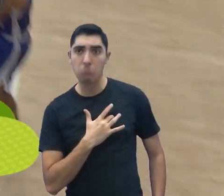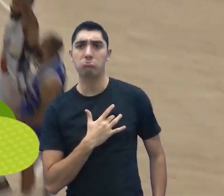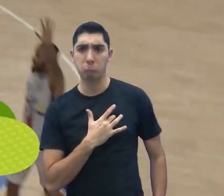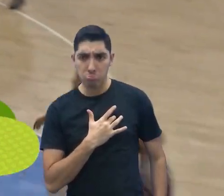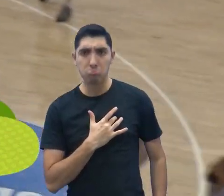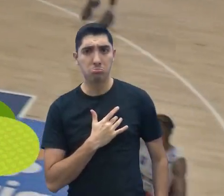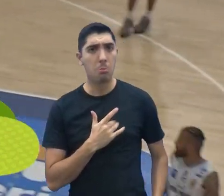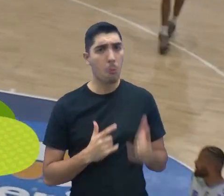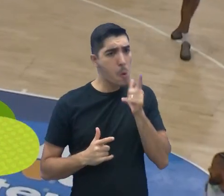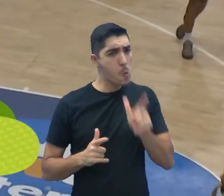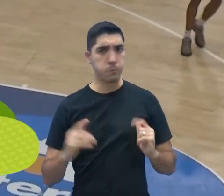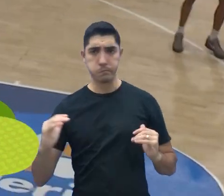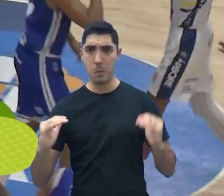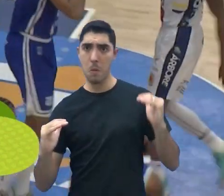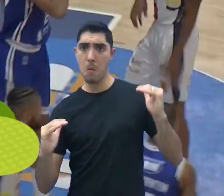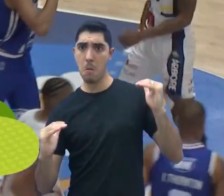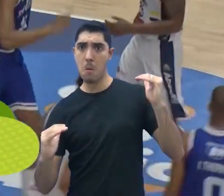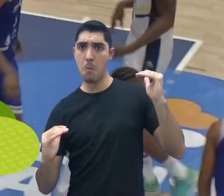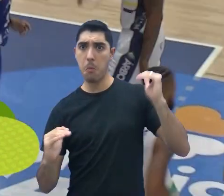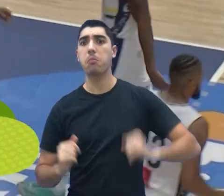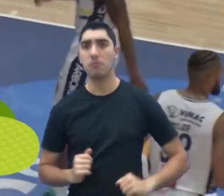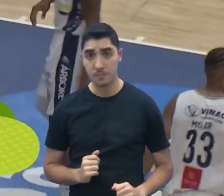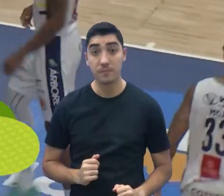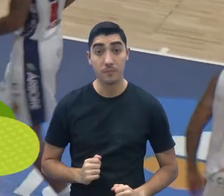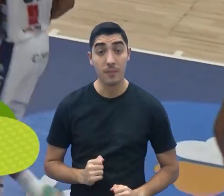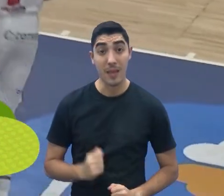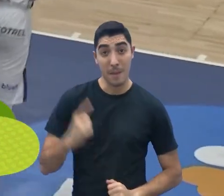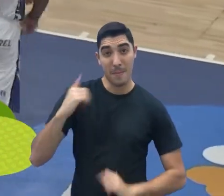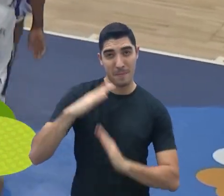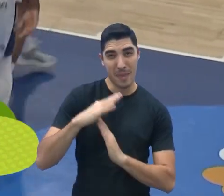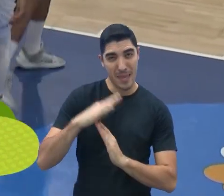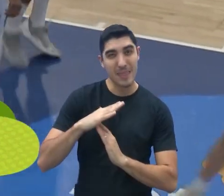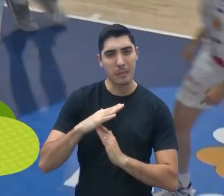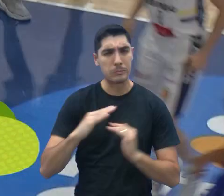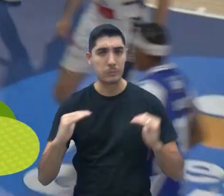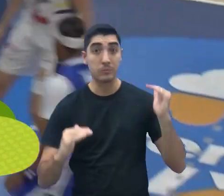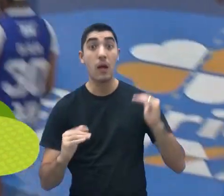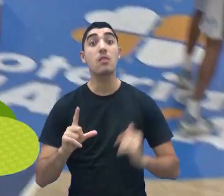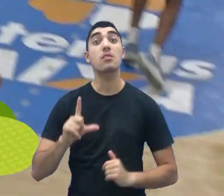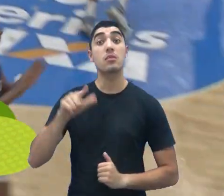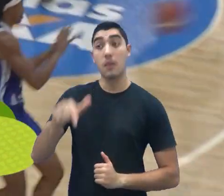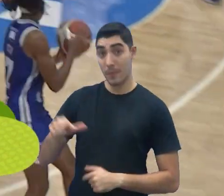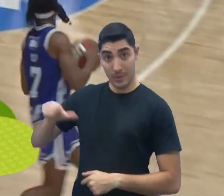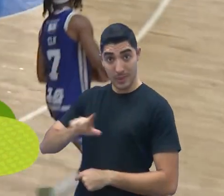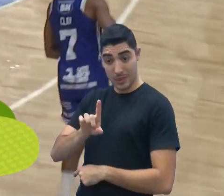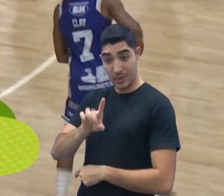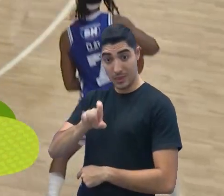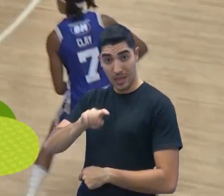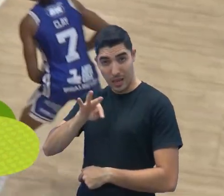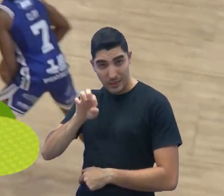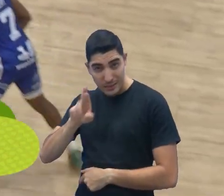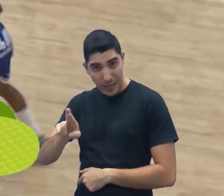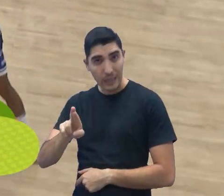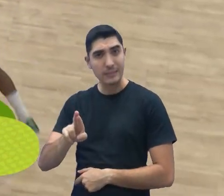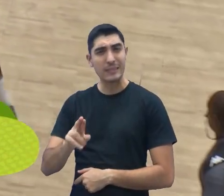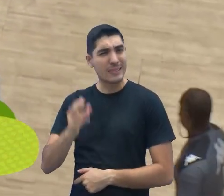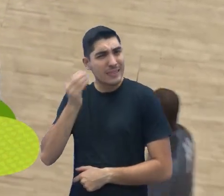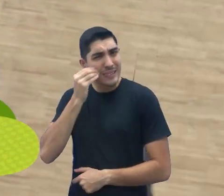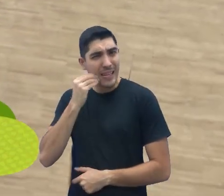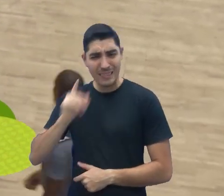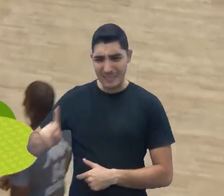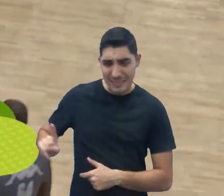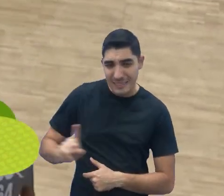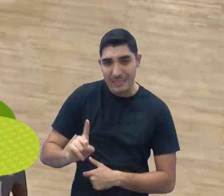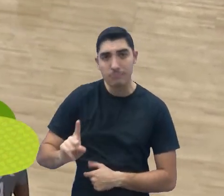o placar no primeiro quarto. E quando o ala finalmente entrou, não conseguiu parar os mineiros que